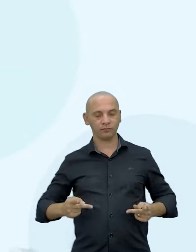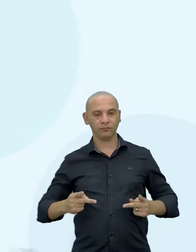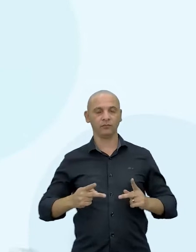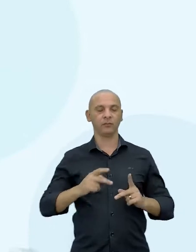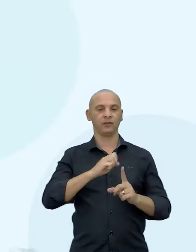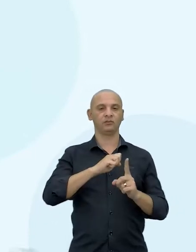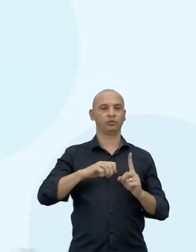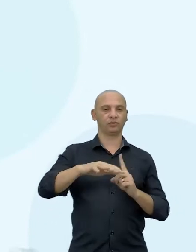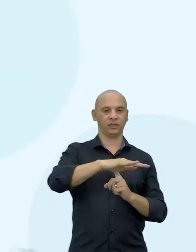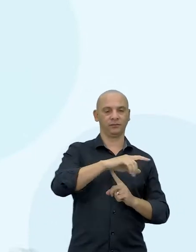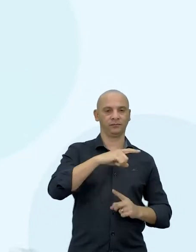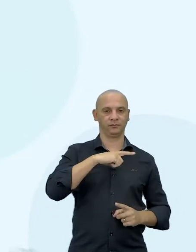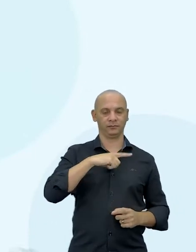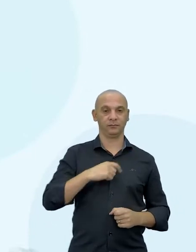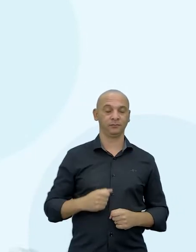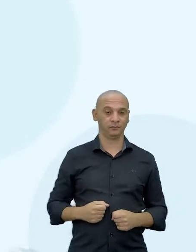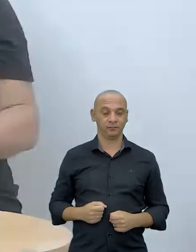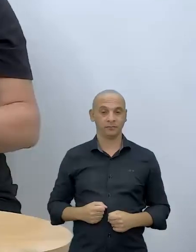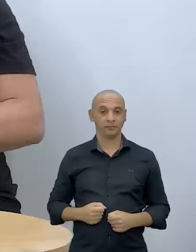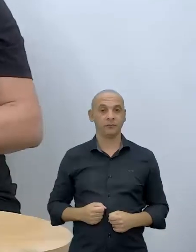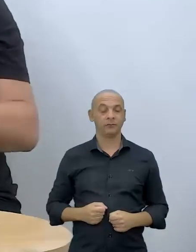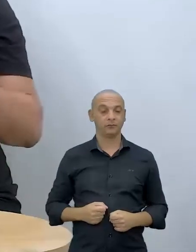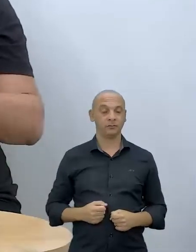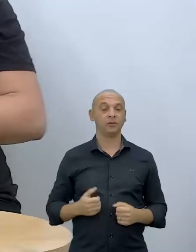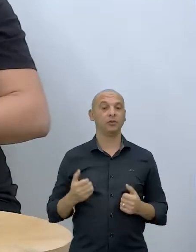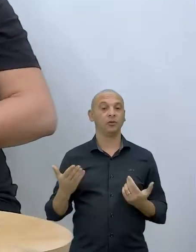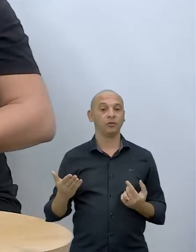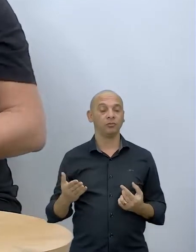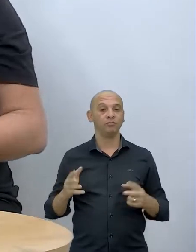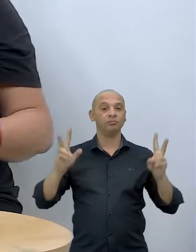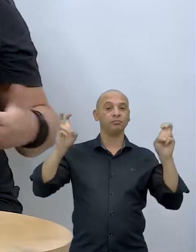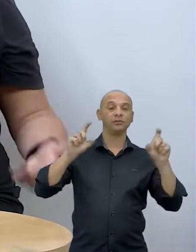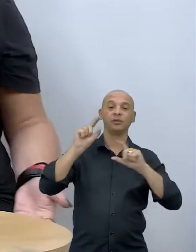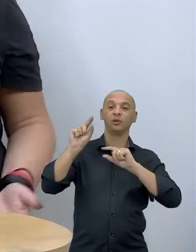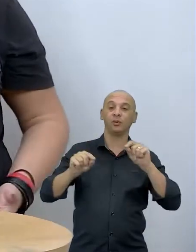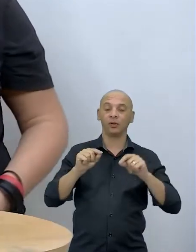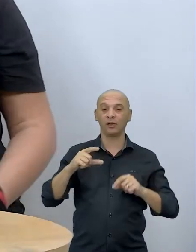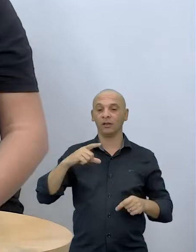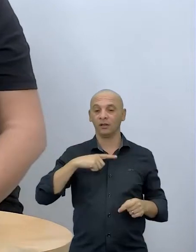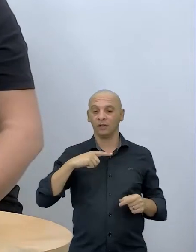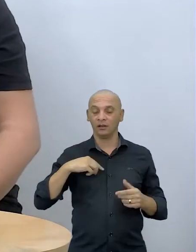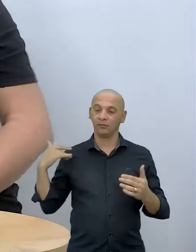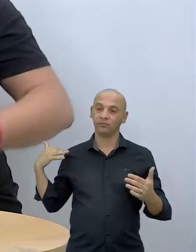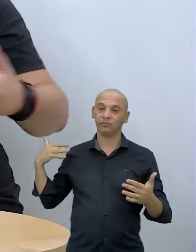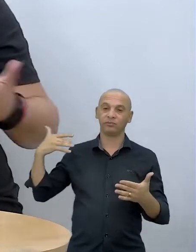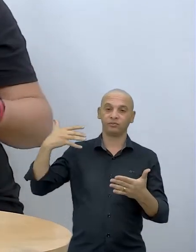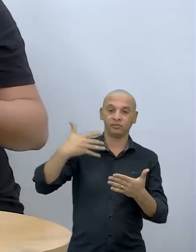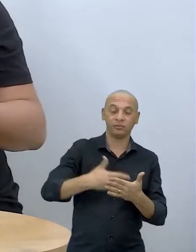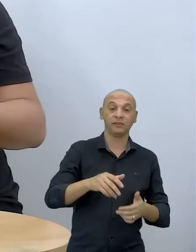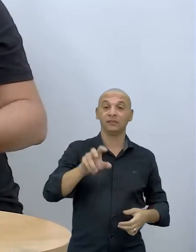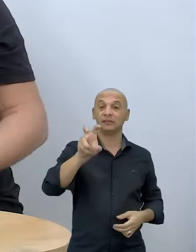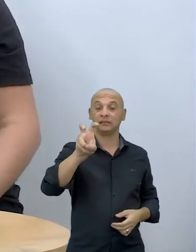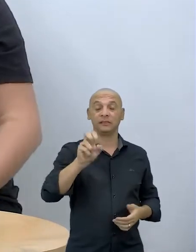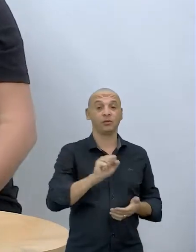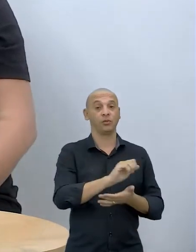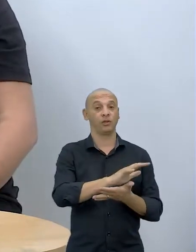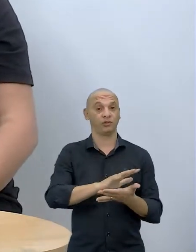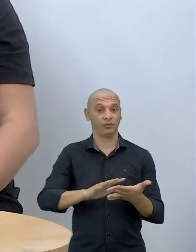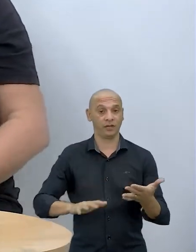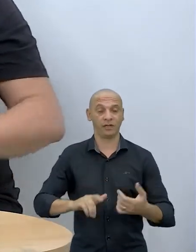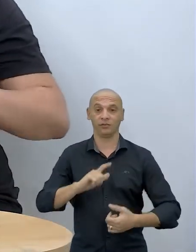científica e o nosso processo criativo, e também as habilidades das ciências humanas e sociais aplicadas. Arrasamos!